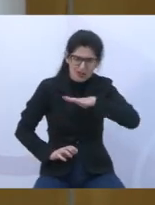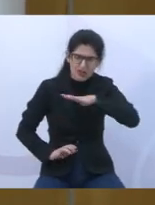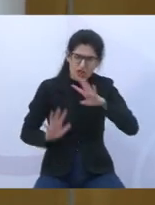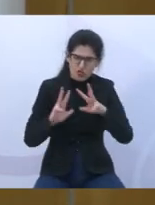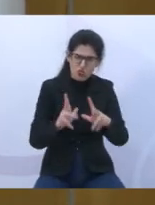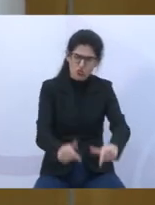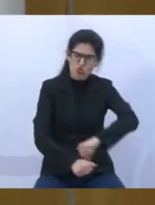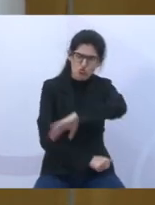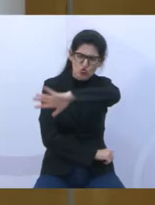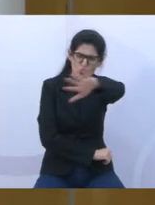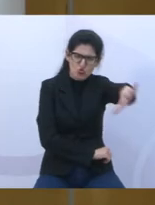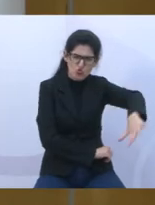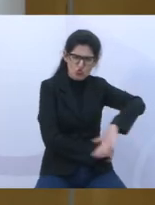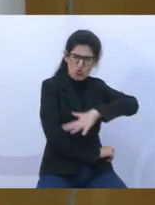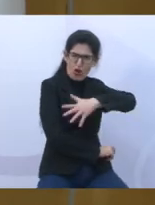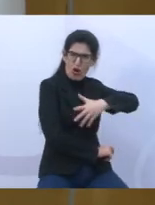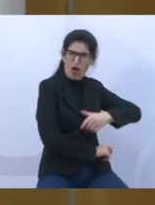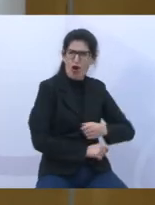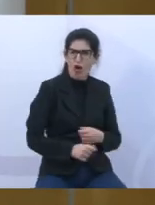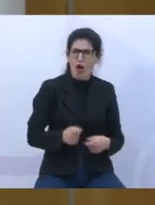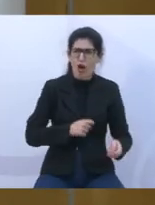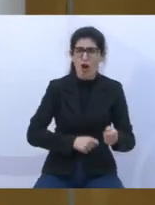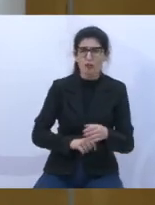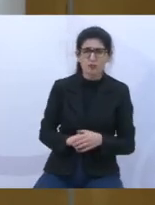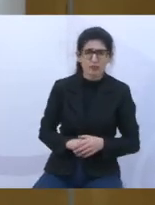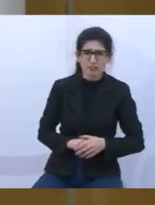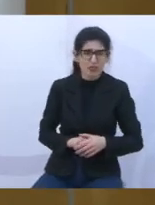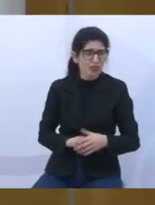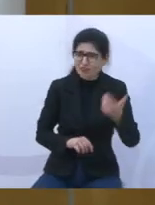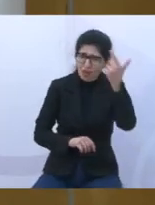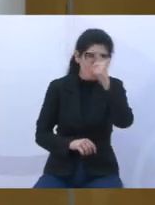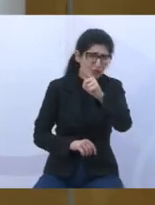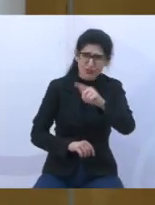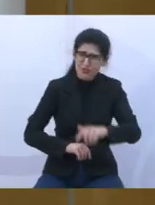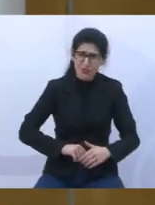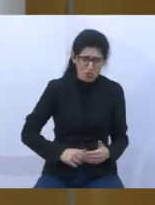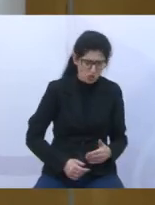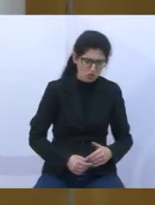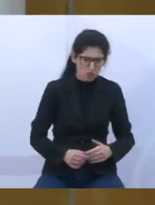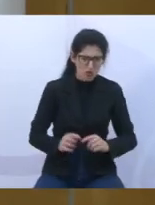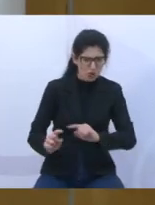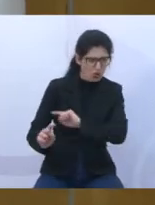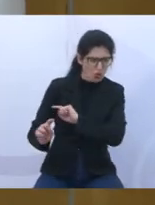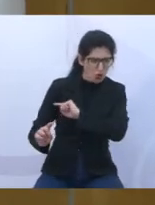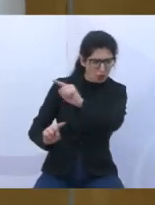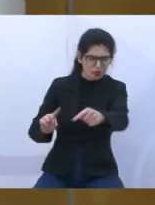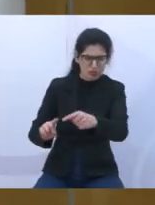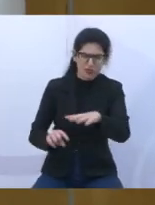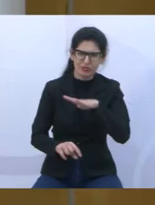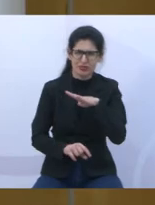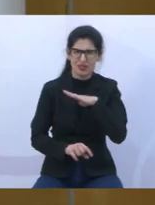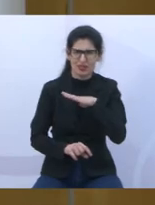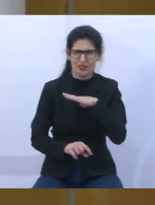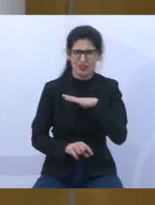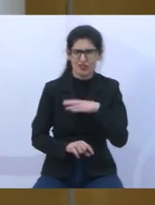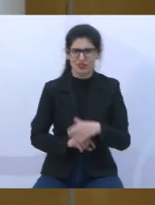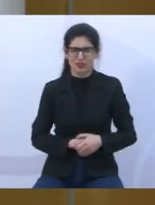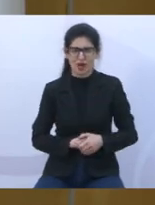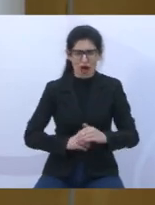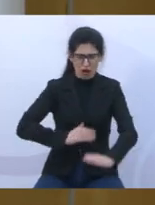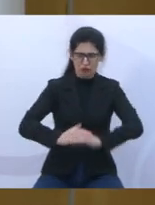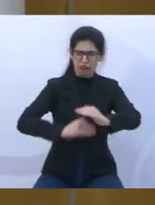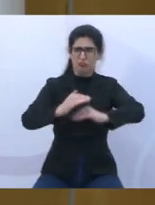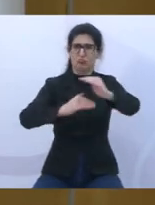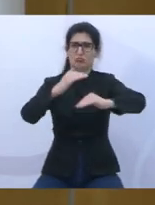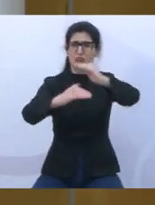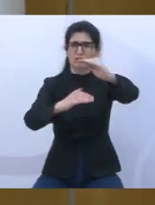infelizmente o gestor não conseguiu construir a cidade é o primeiro passo gente como que